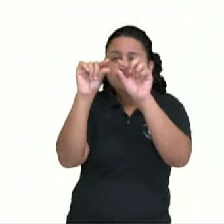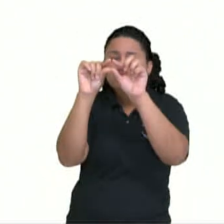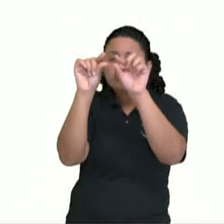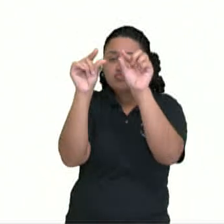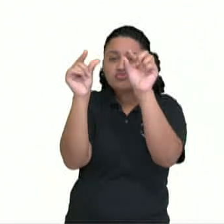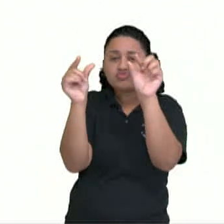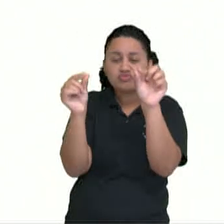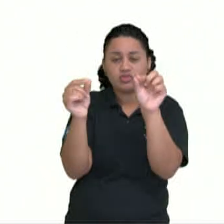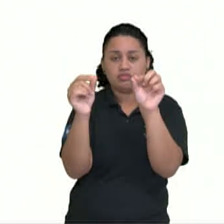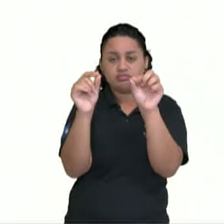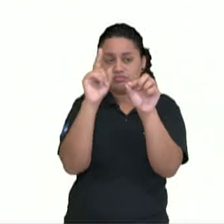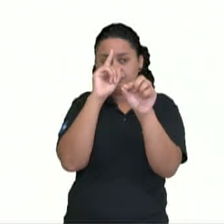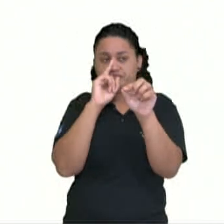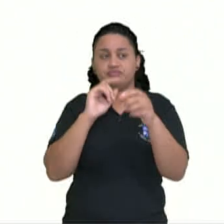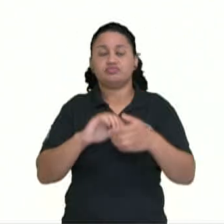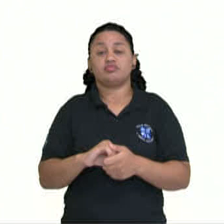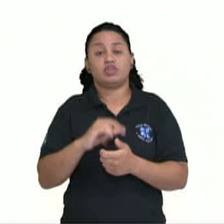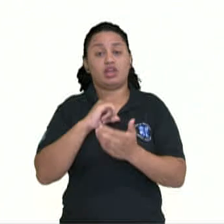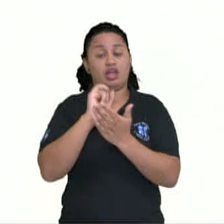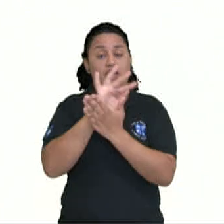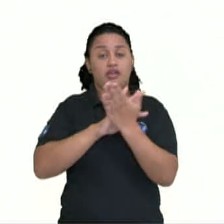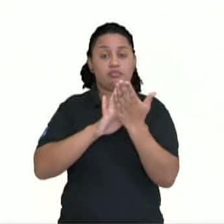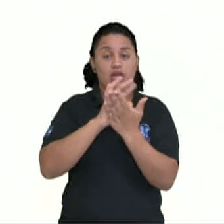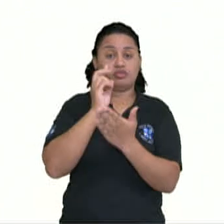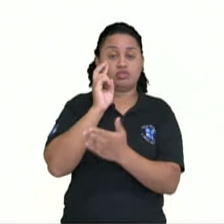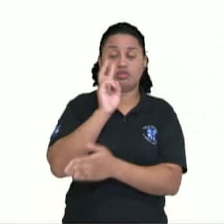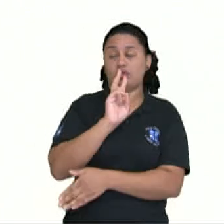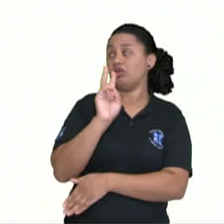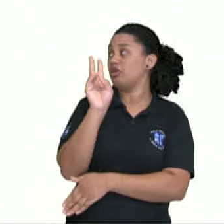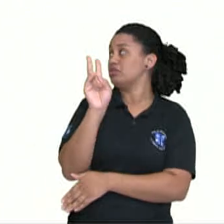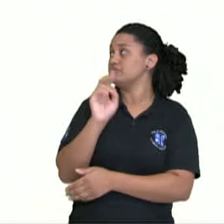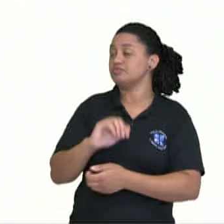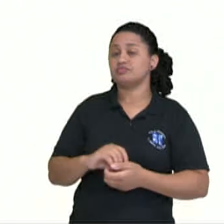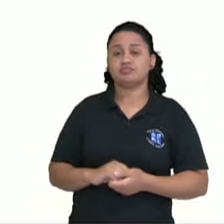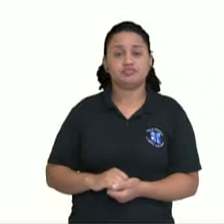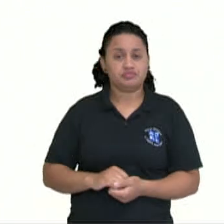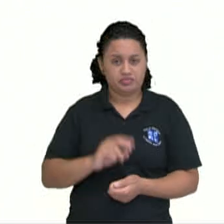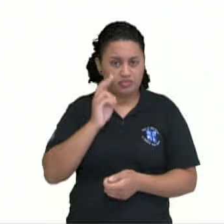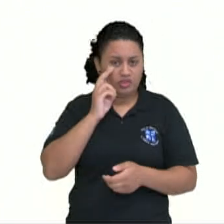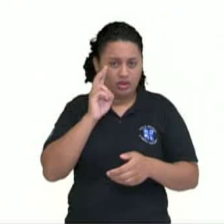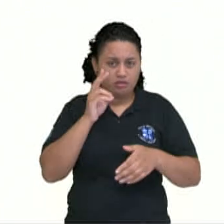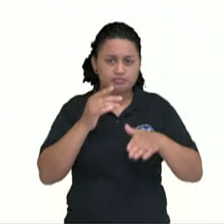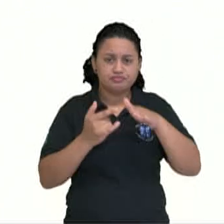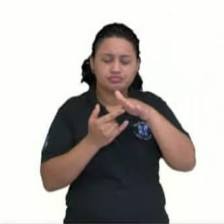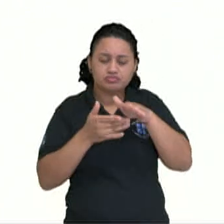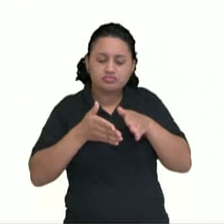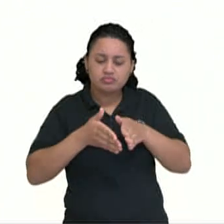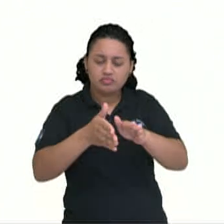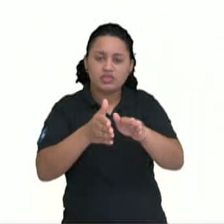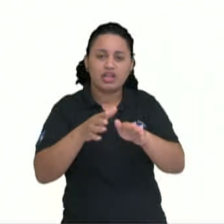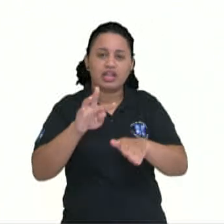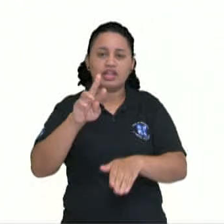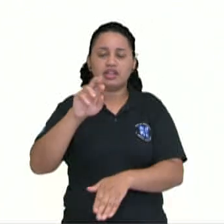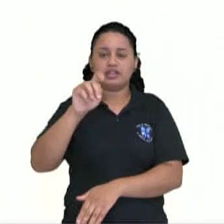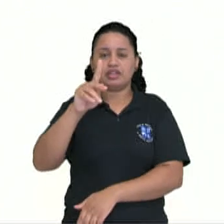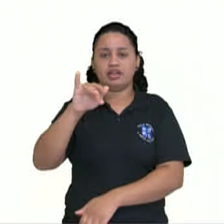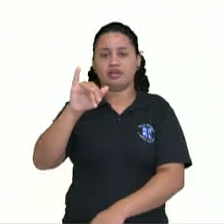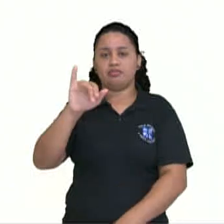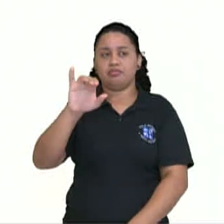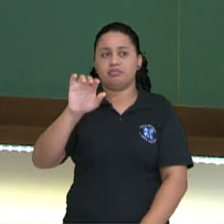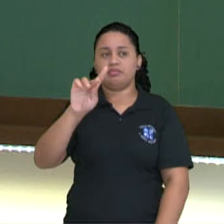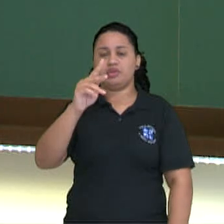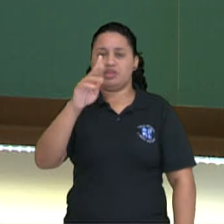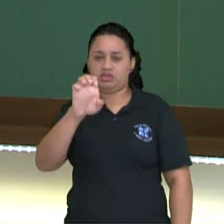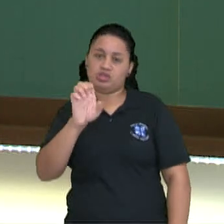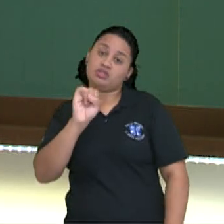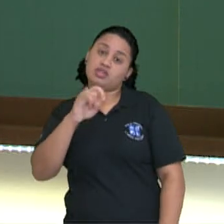então a imagem de um trapiche para ilustrar, né? Então, se você de repente não conhece, não esteve em